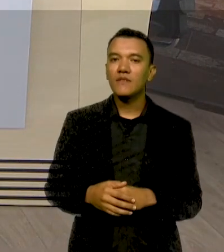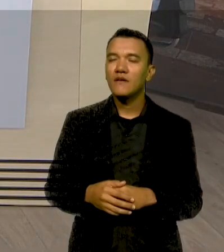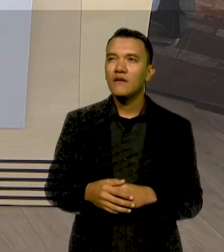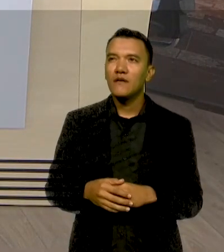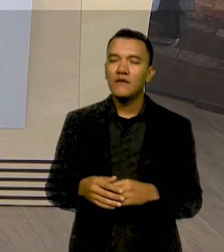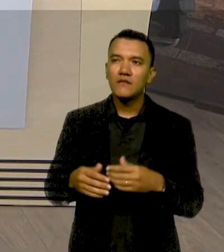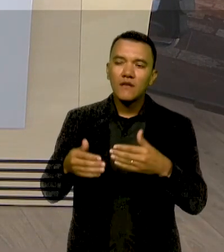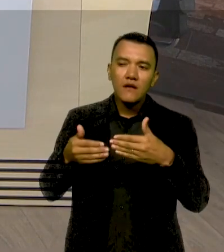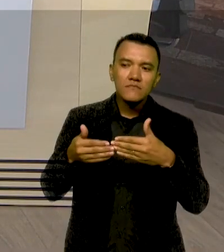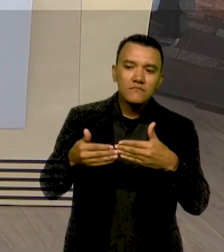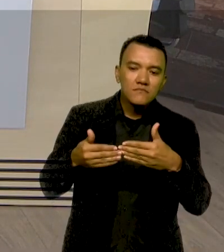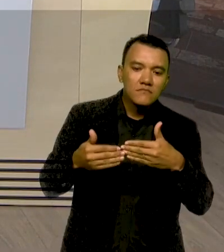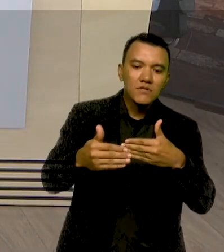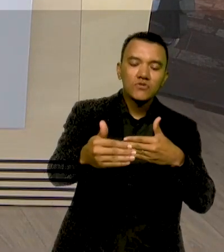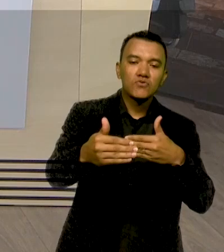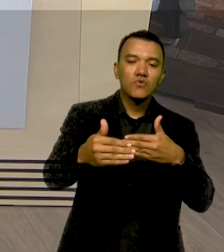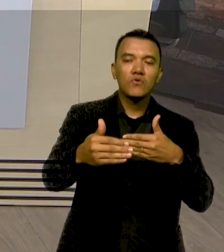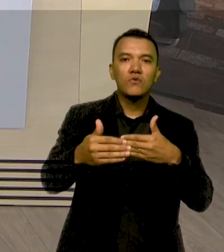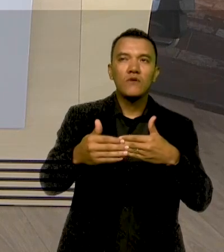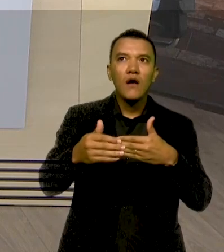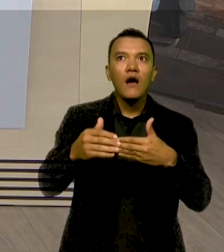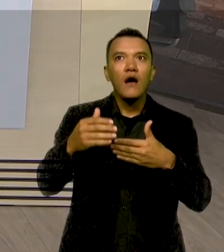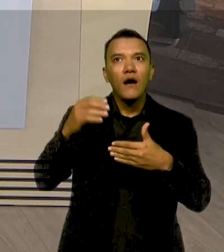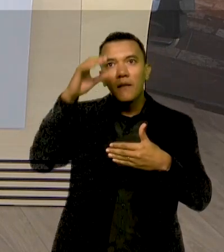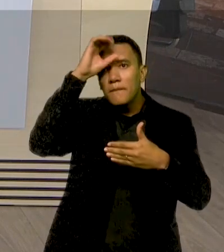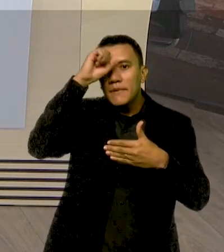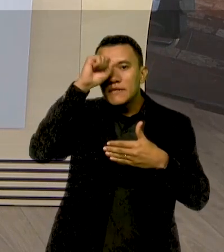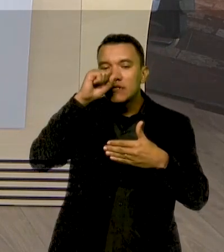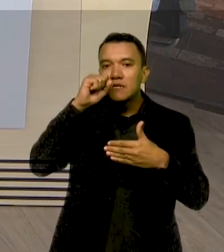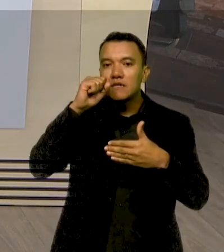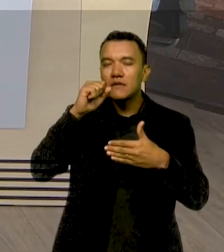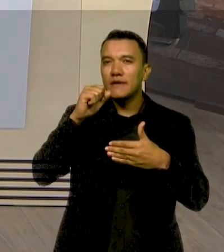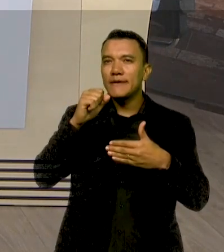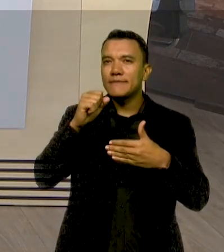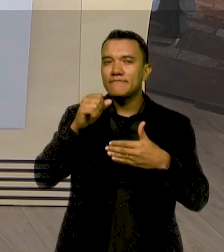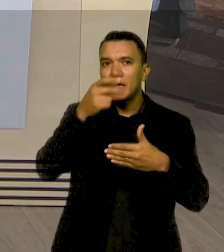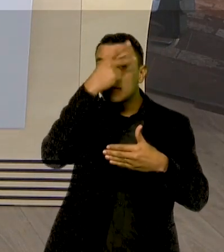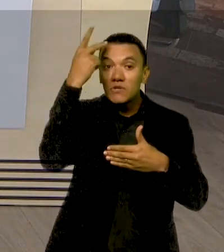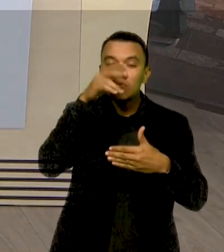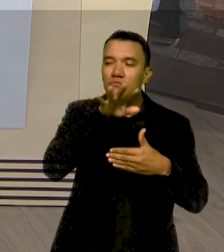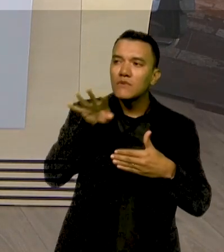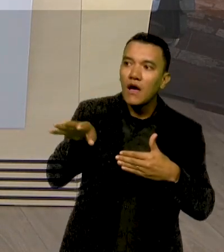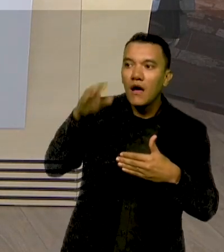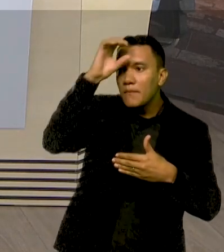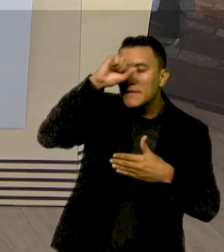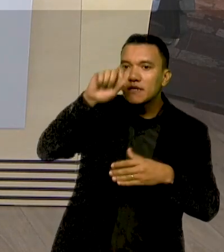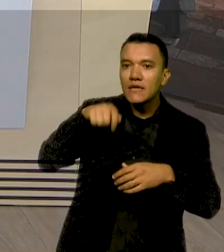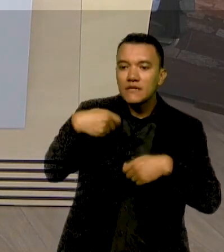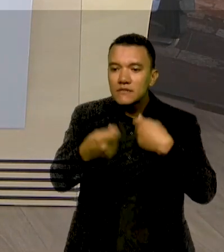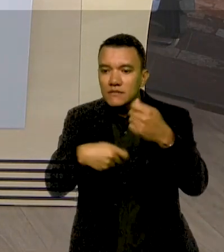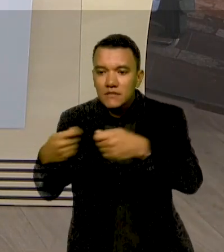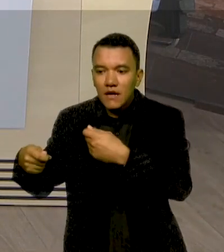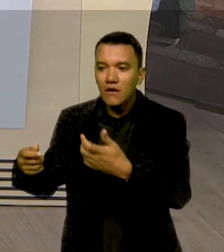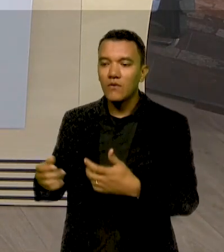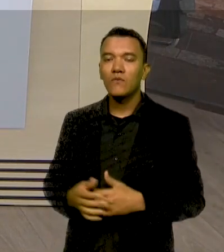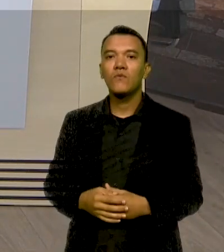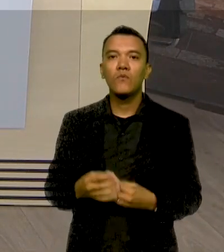esse conhecimento sobre a Libras? A entender e a aprender os sinais?